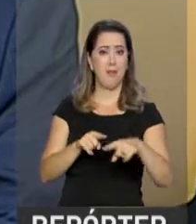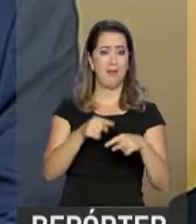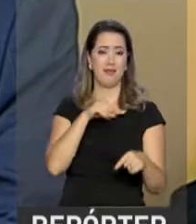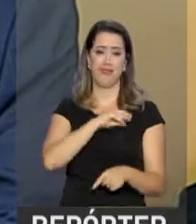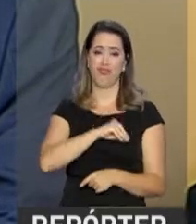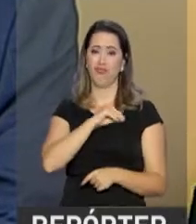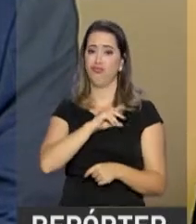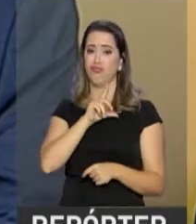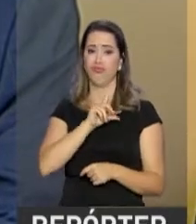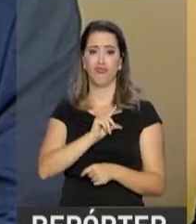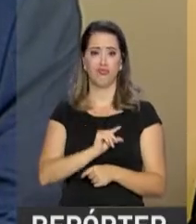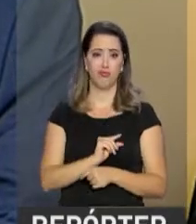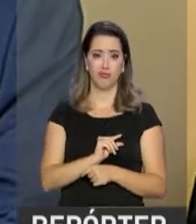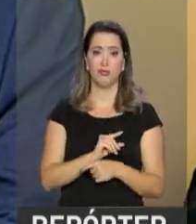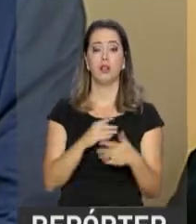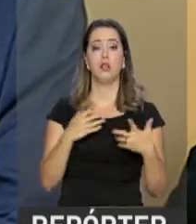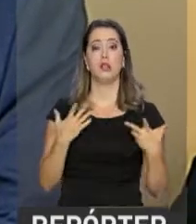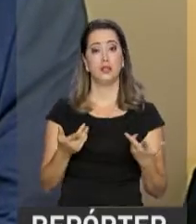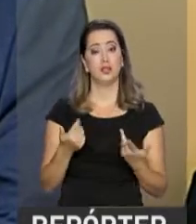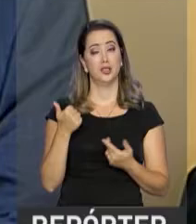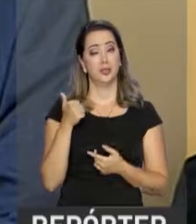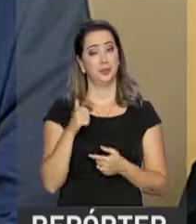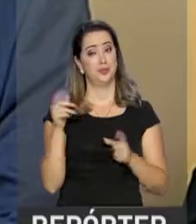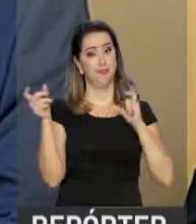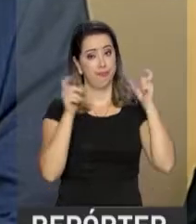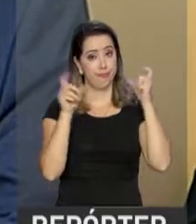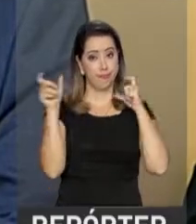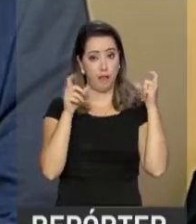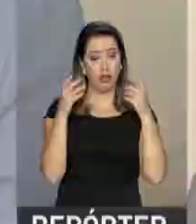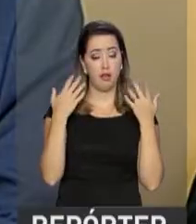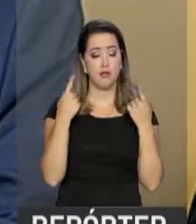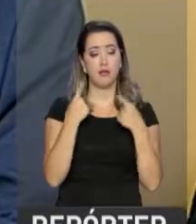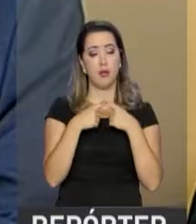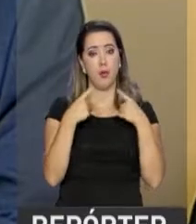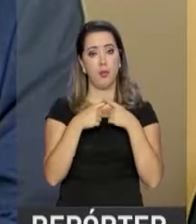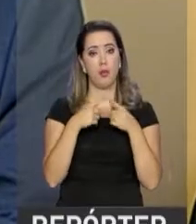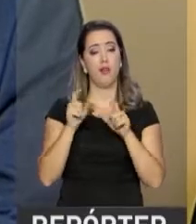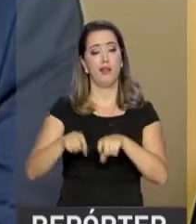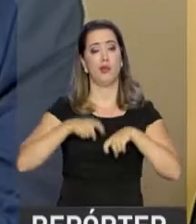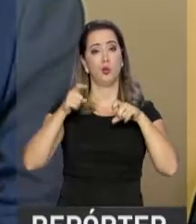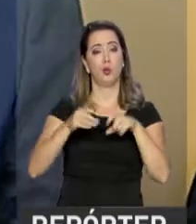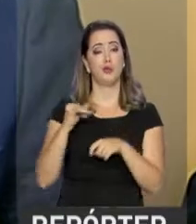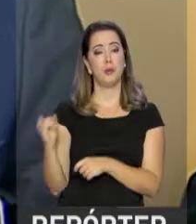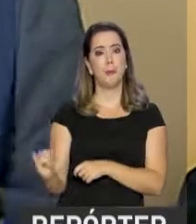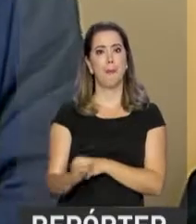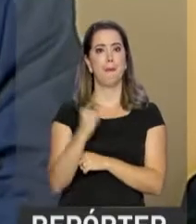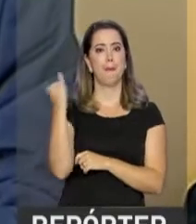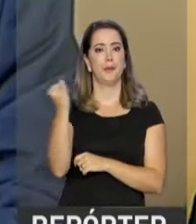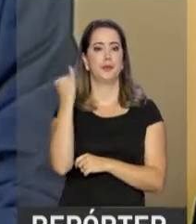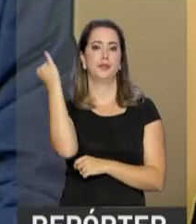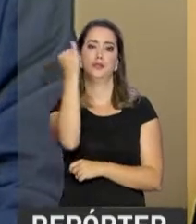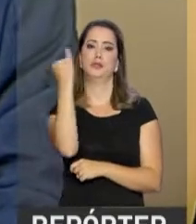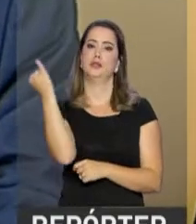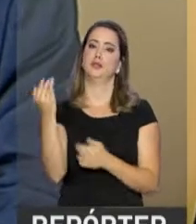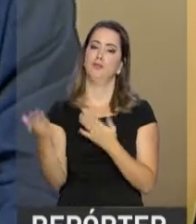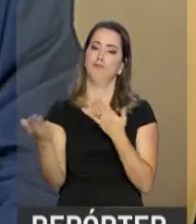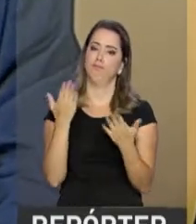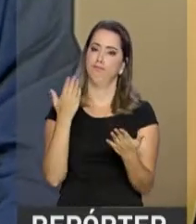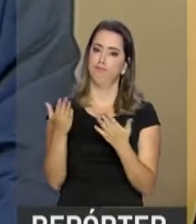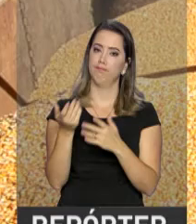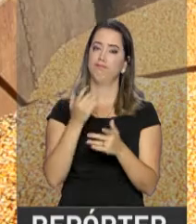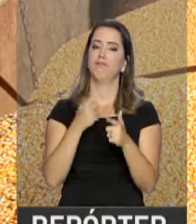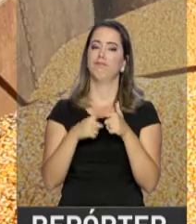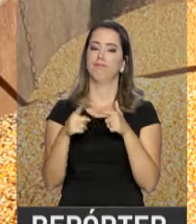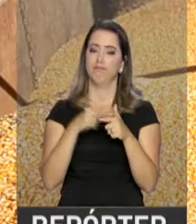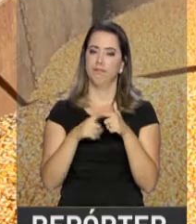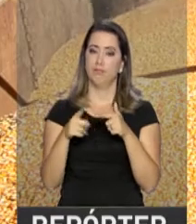e isso é um sinal amarelo para um país que têm a agricultura como o seu grande sustentáculo neste momento de